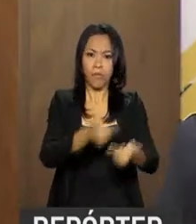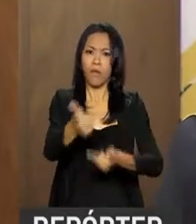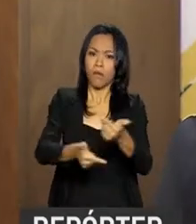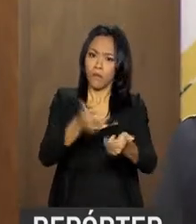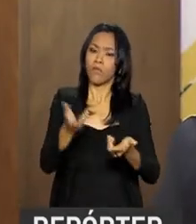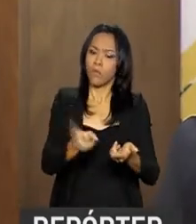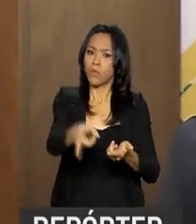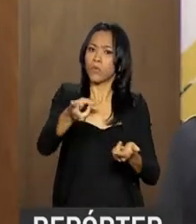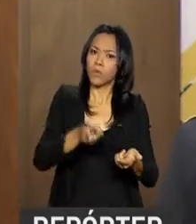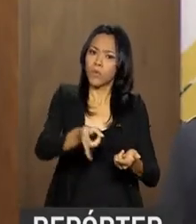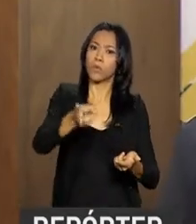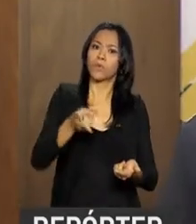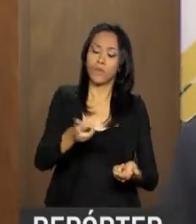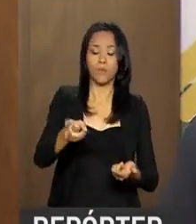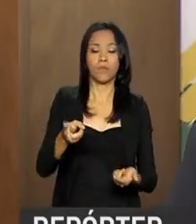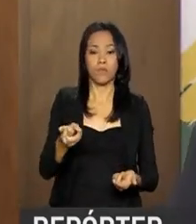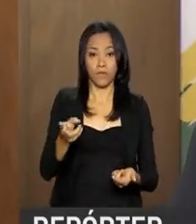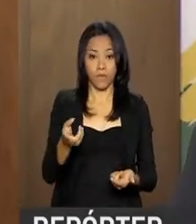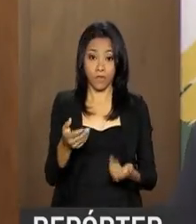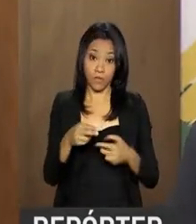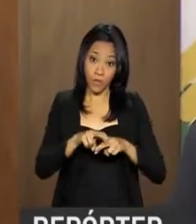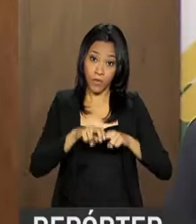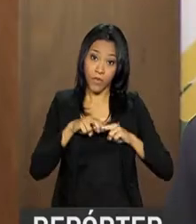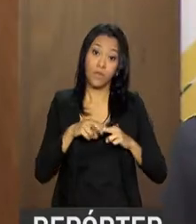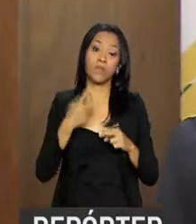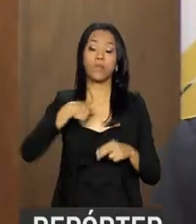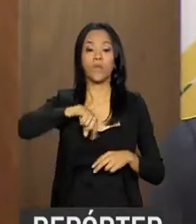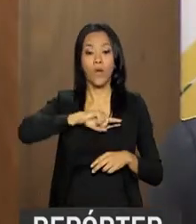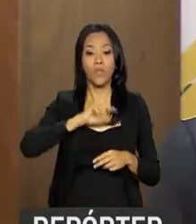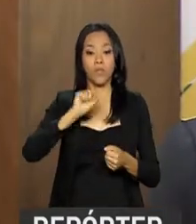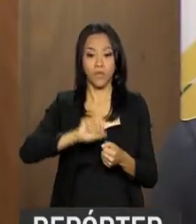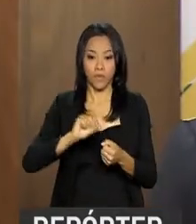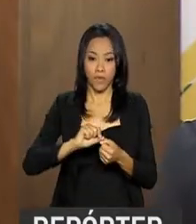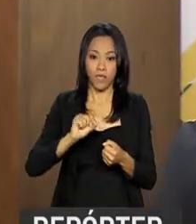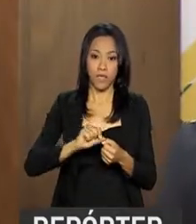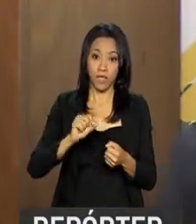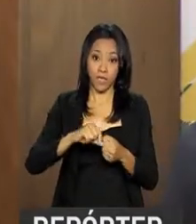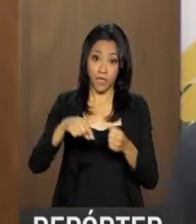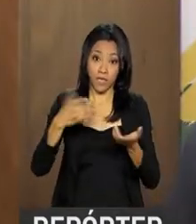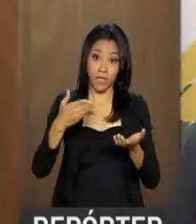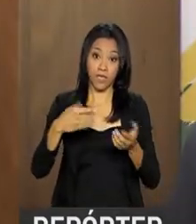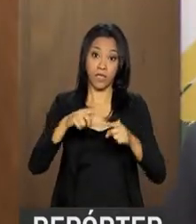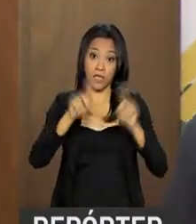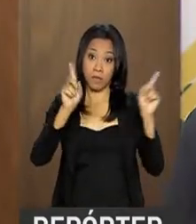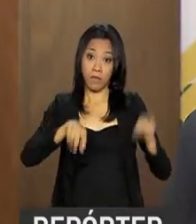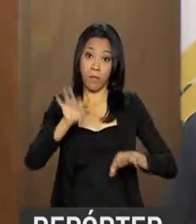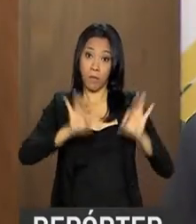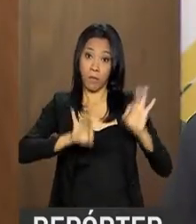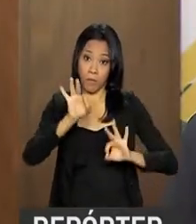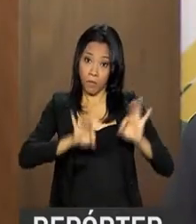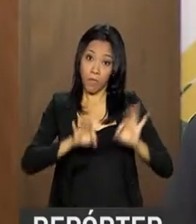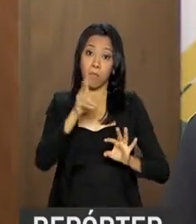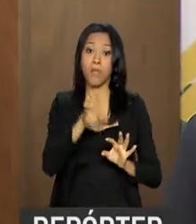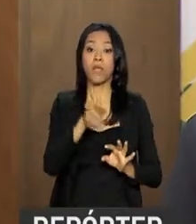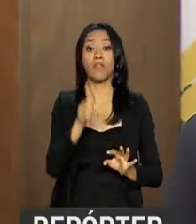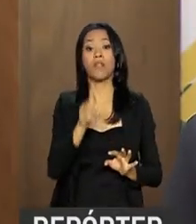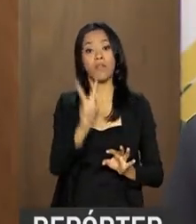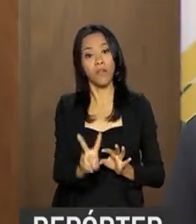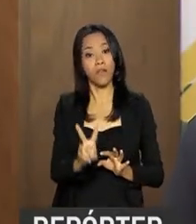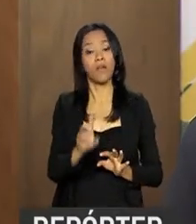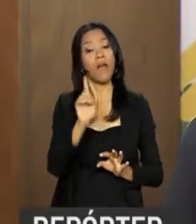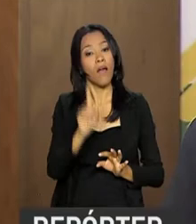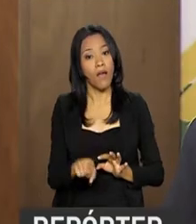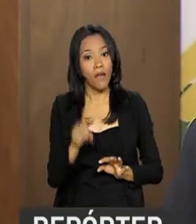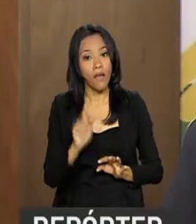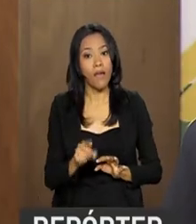desse aumento da produtividade por isso tentamos fazendo estamos fazendo esse programa de demissão voluntário de sons são procedimentos pactuados com